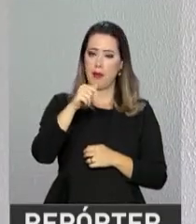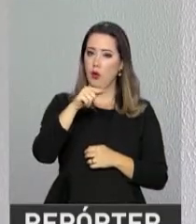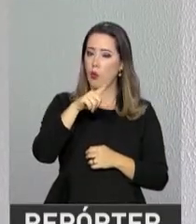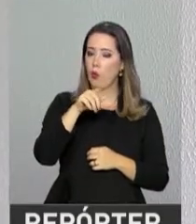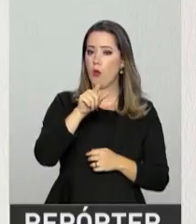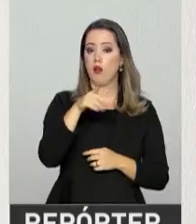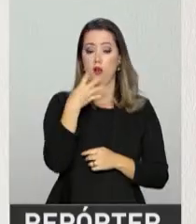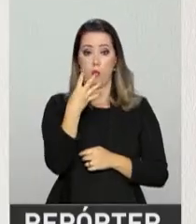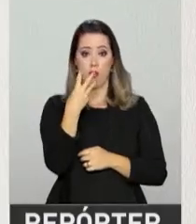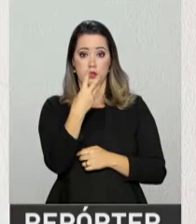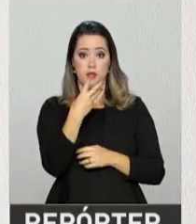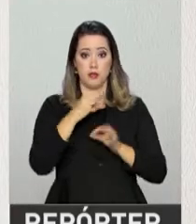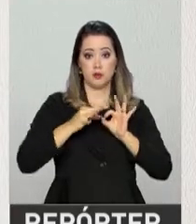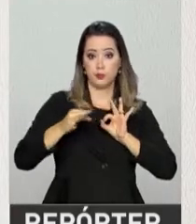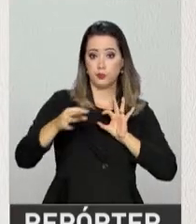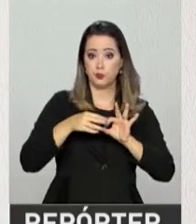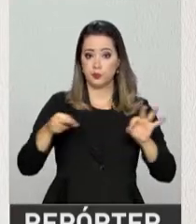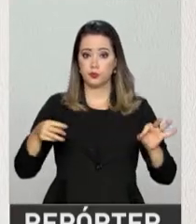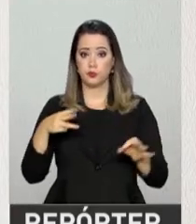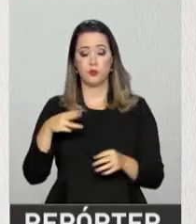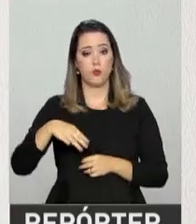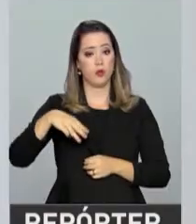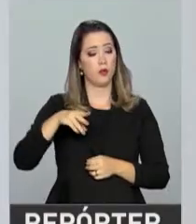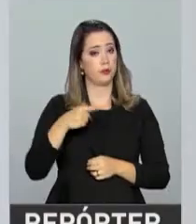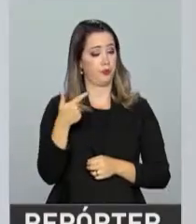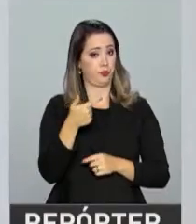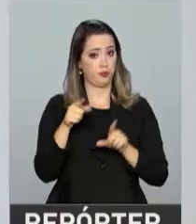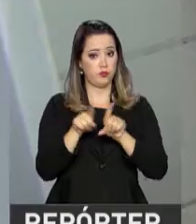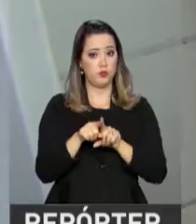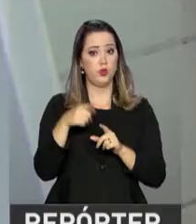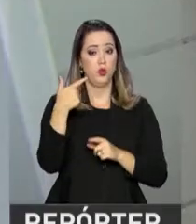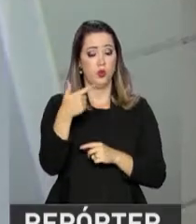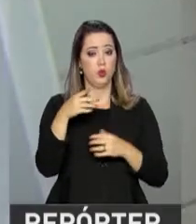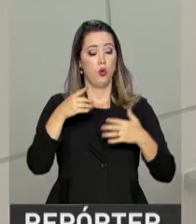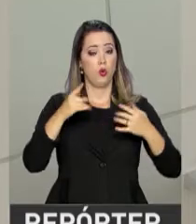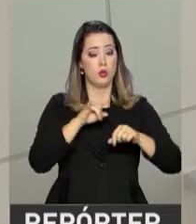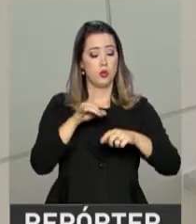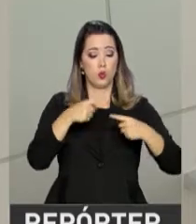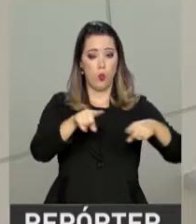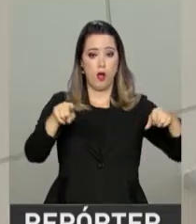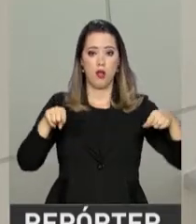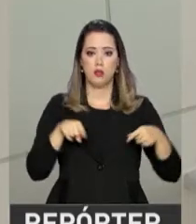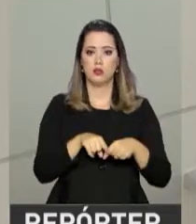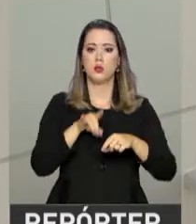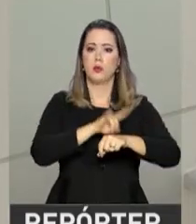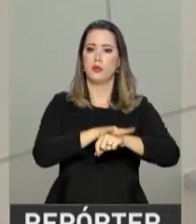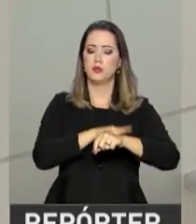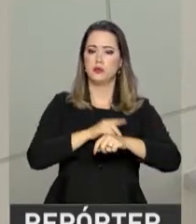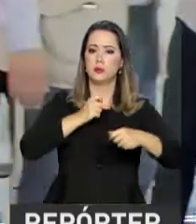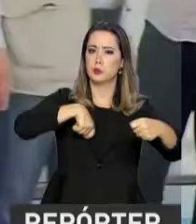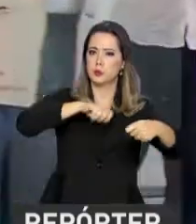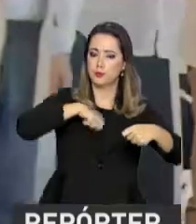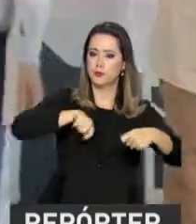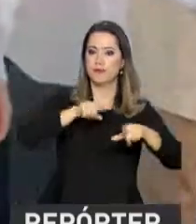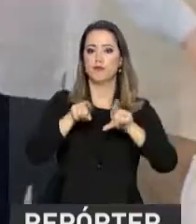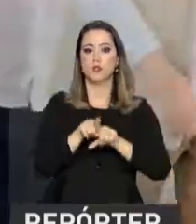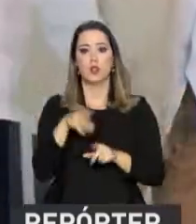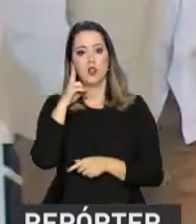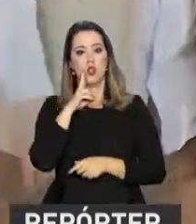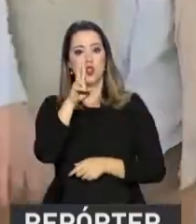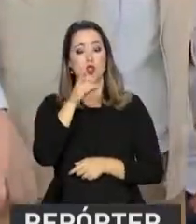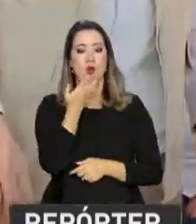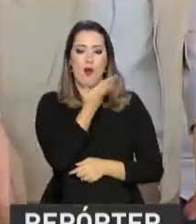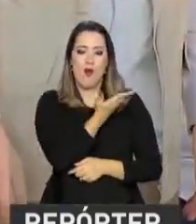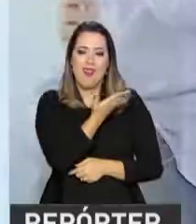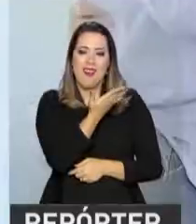43 metros quadrados com dois quartos sala banheiro e cozinha com uma área de serviço e olha dona